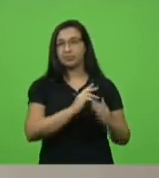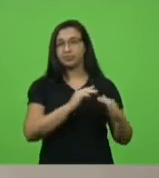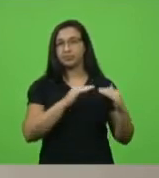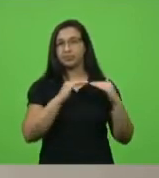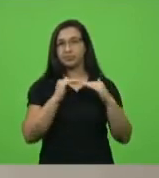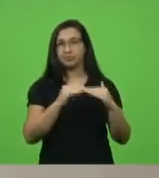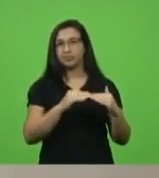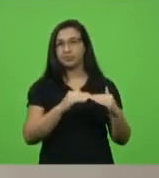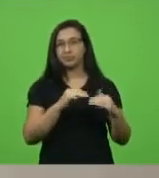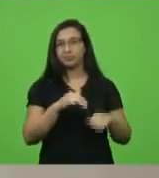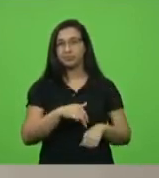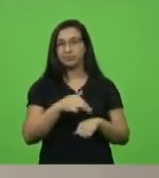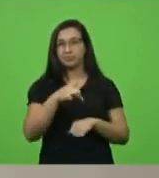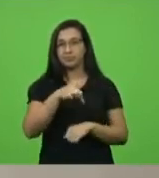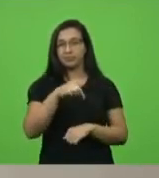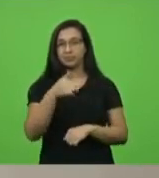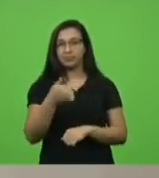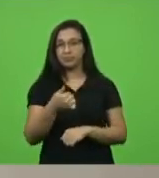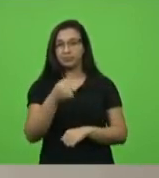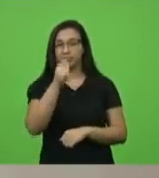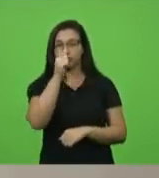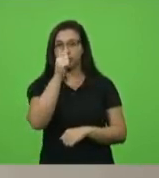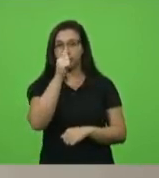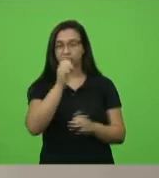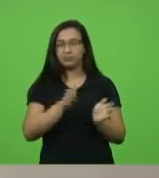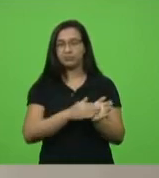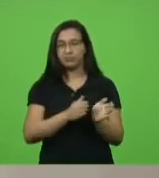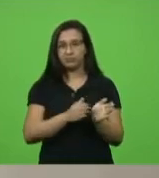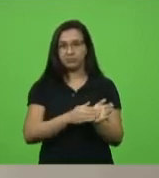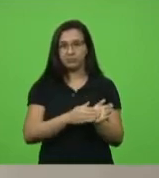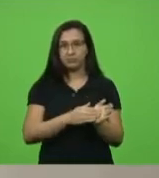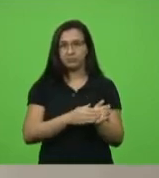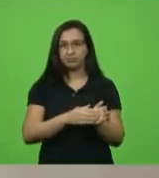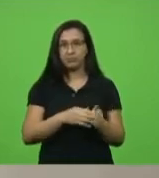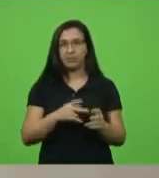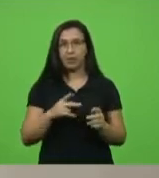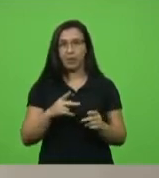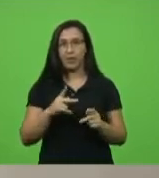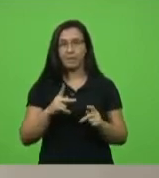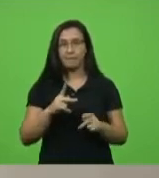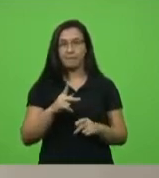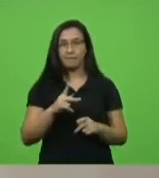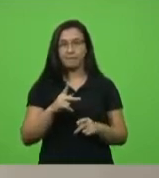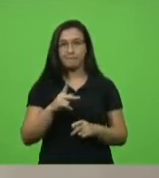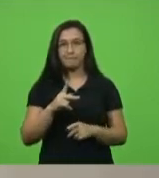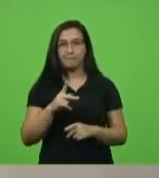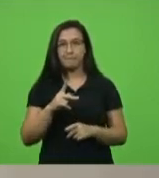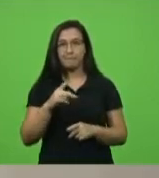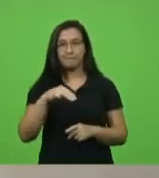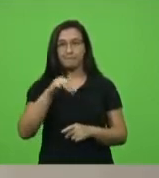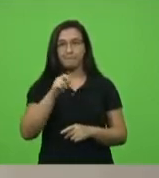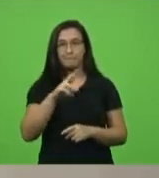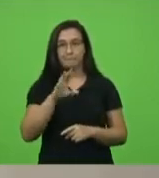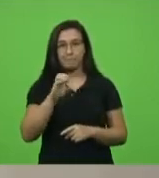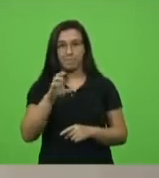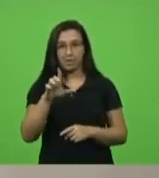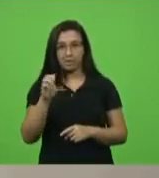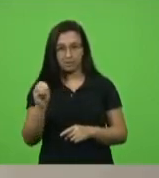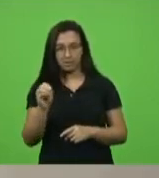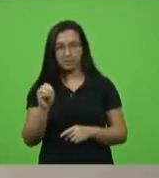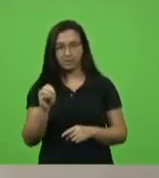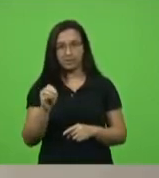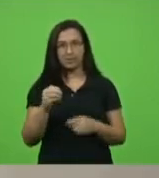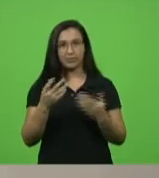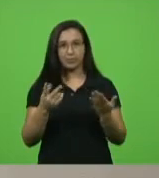unanimidade, moção 71, autor, deputado João Amin, manifestando aplausos ao promotor de justiça, Marcelo Gomes Silva, pela reeleição ao Bienes 2020